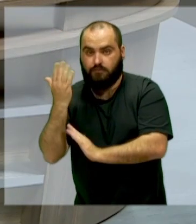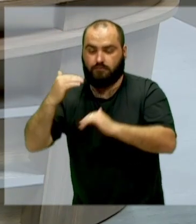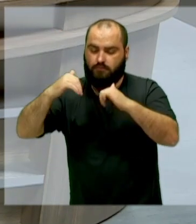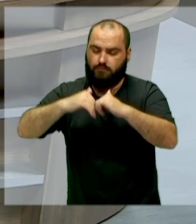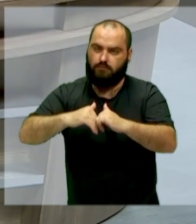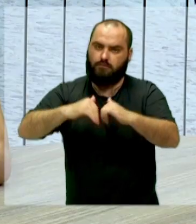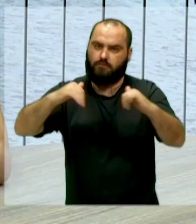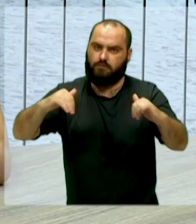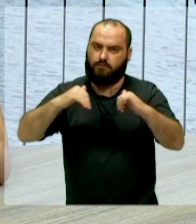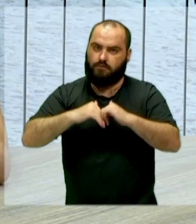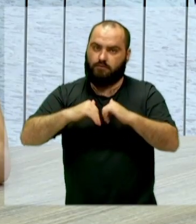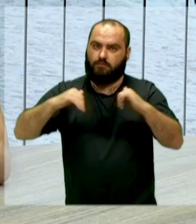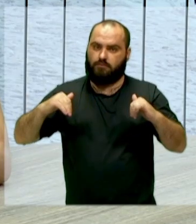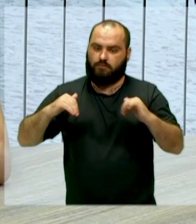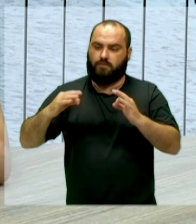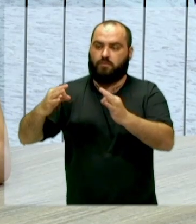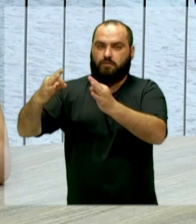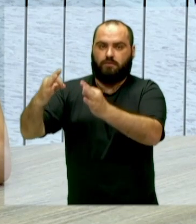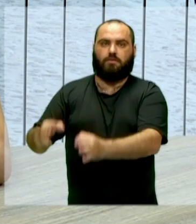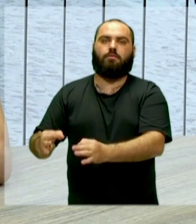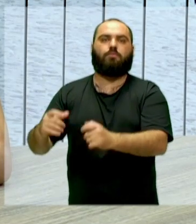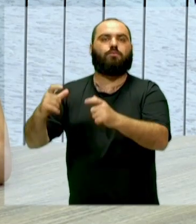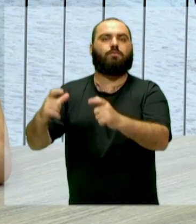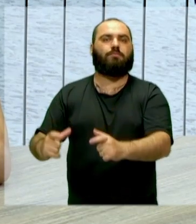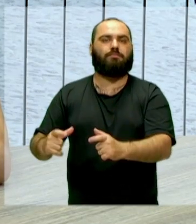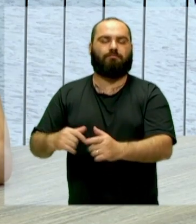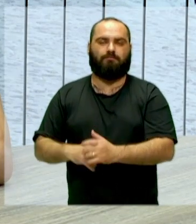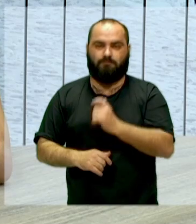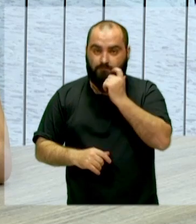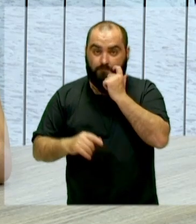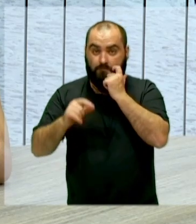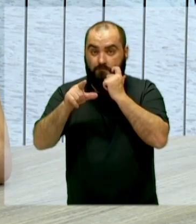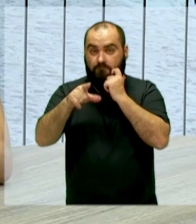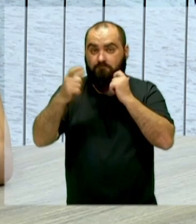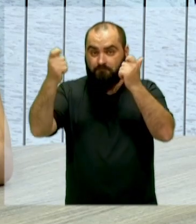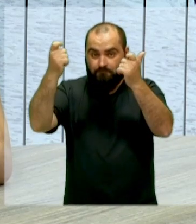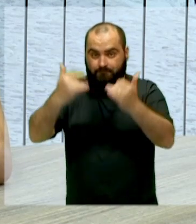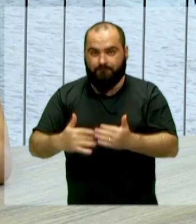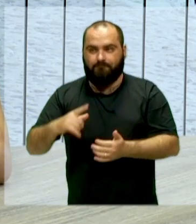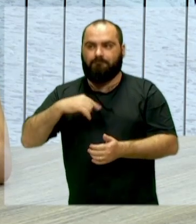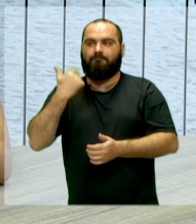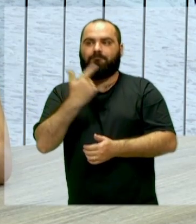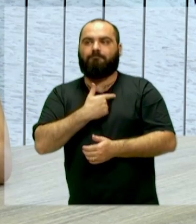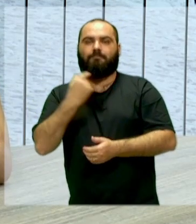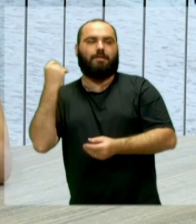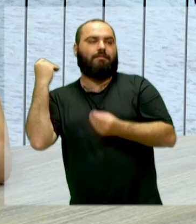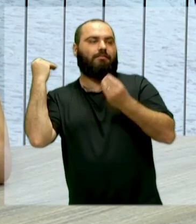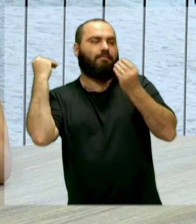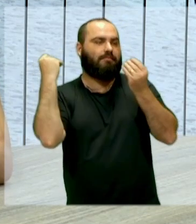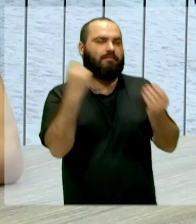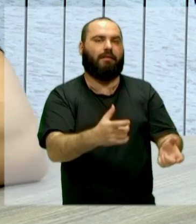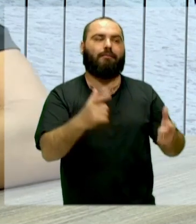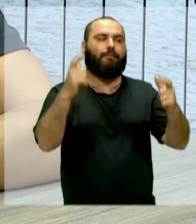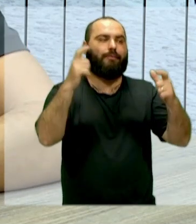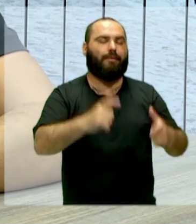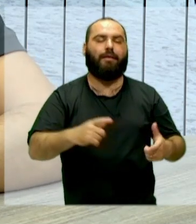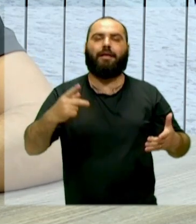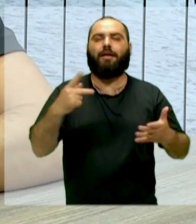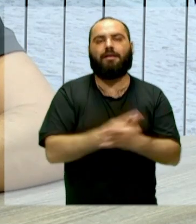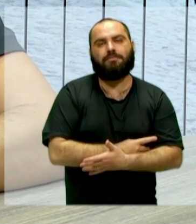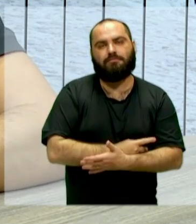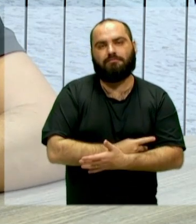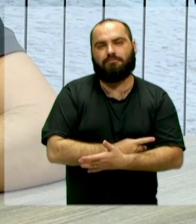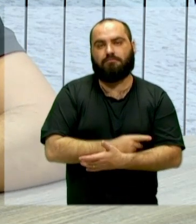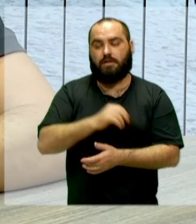separação e uma destinação correta Porque como tu bem disse a gente tá mandando pro local eh inadequado apesar do aterro